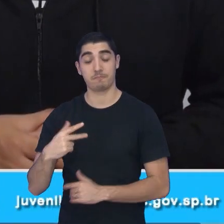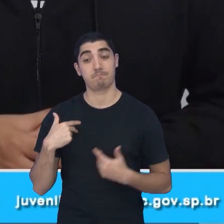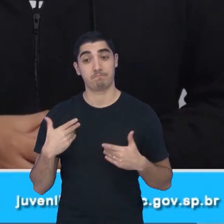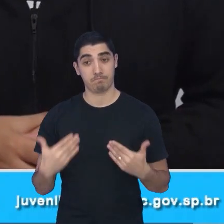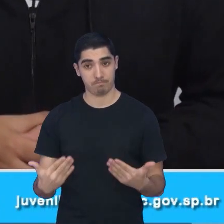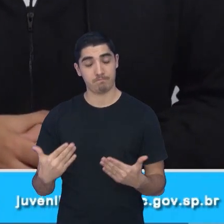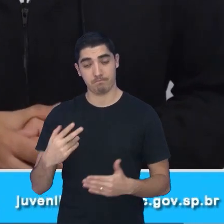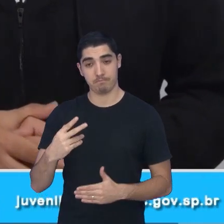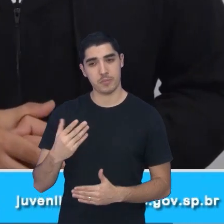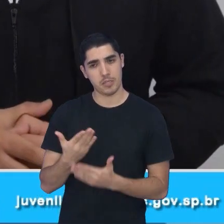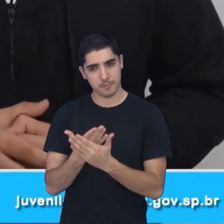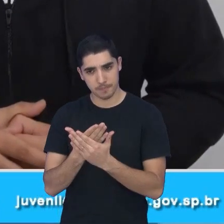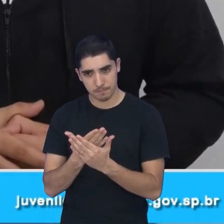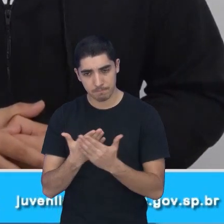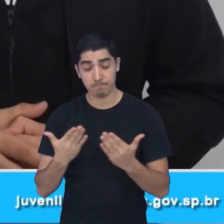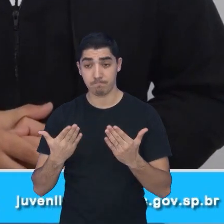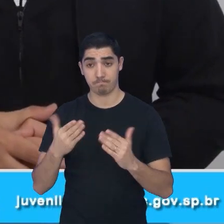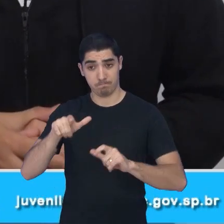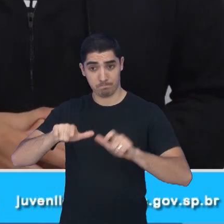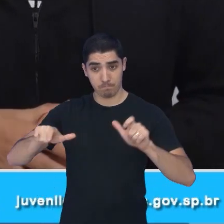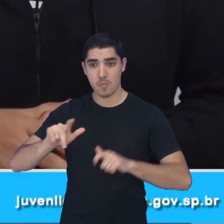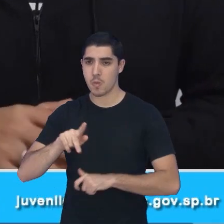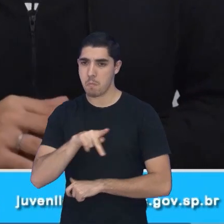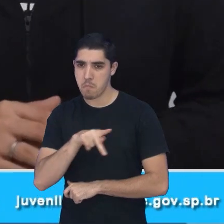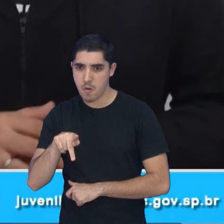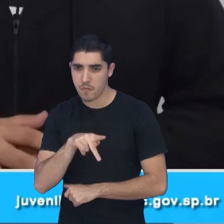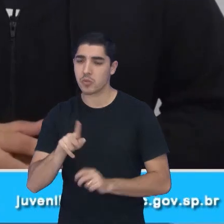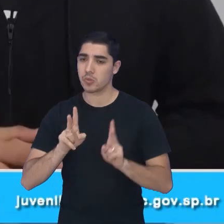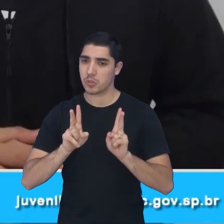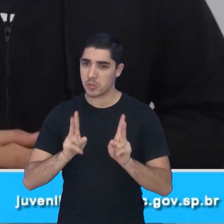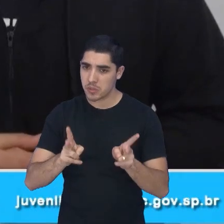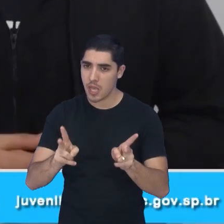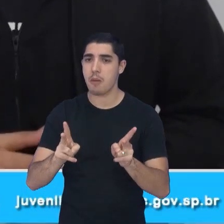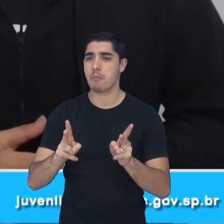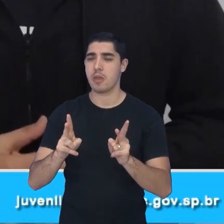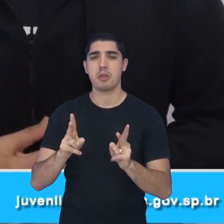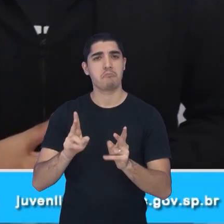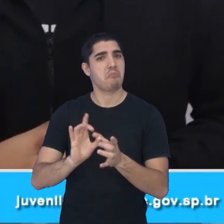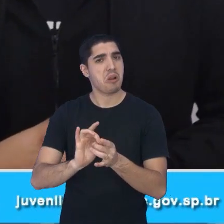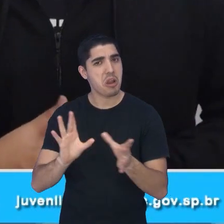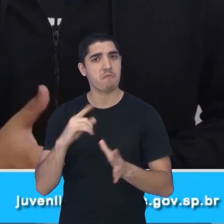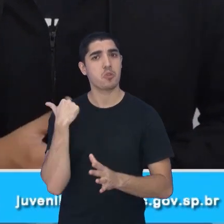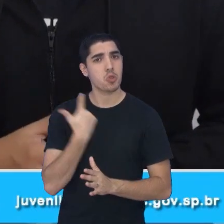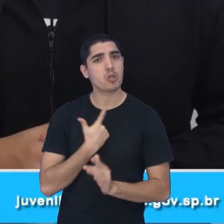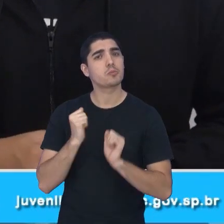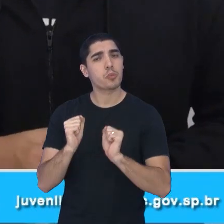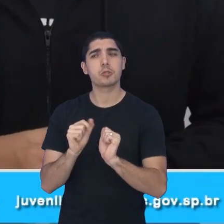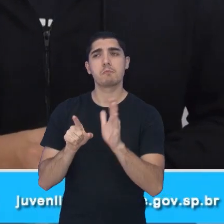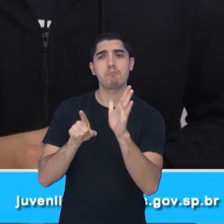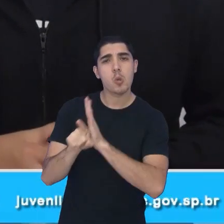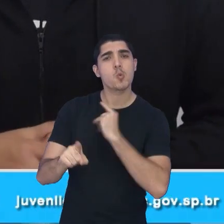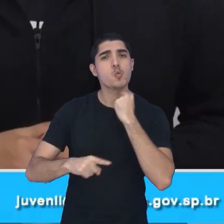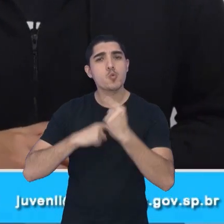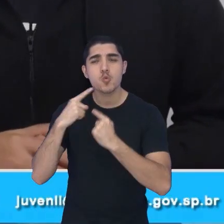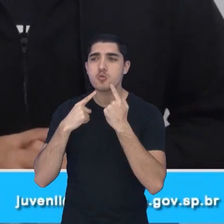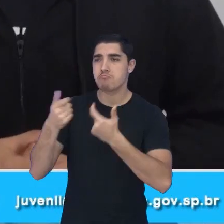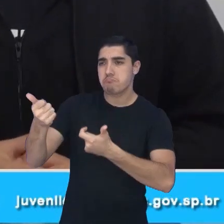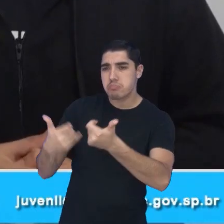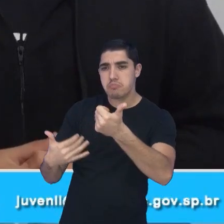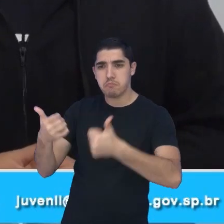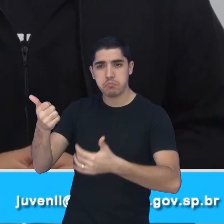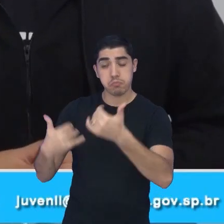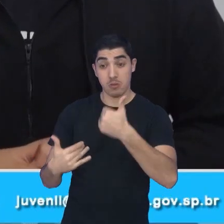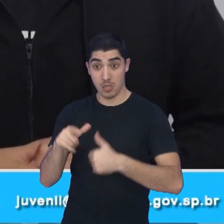Nossos professores, eles sempre disponibilizam para a gente fazer perguntas, esclarecer dúvidas, né? E as aulas sempre são